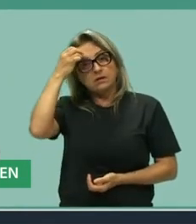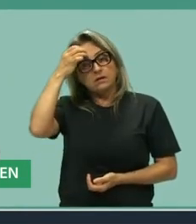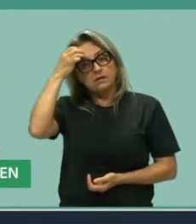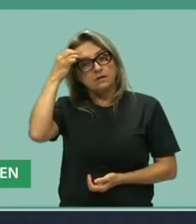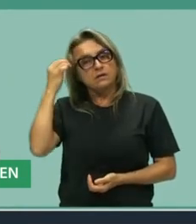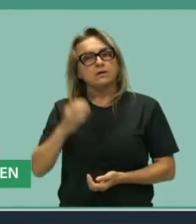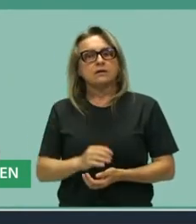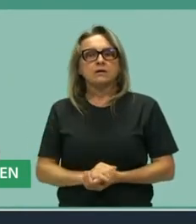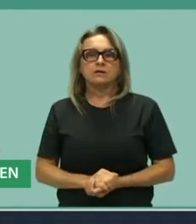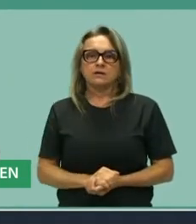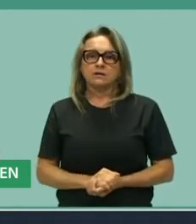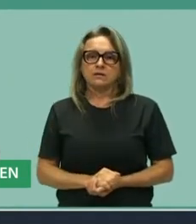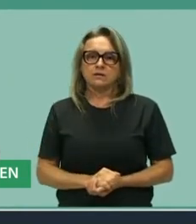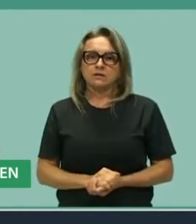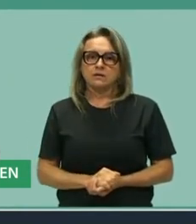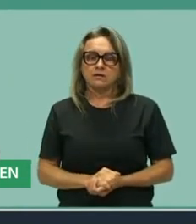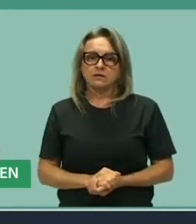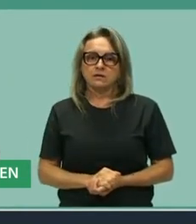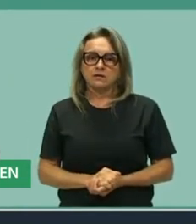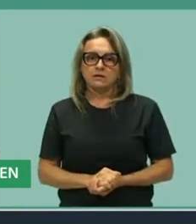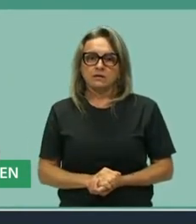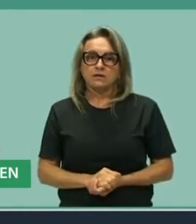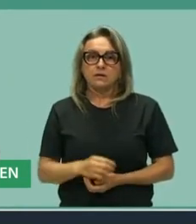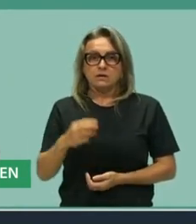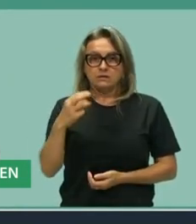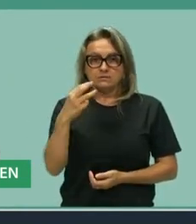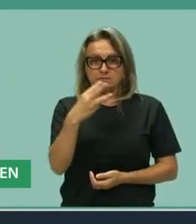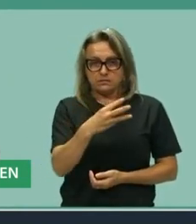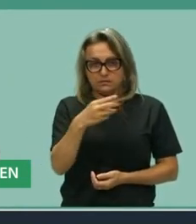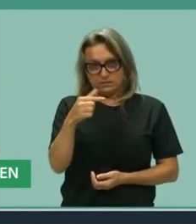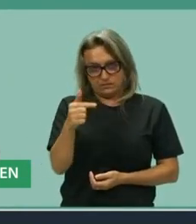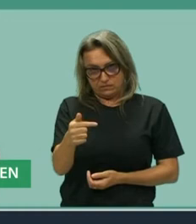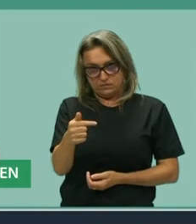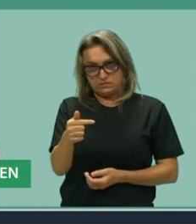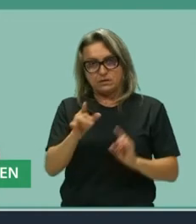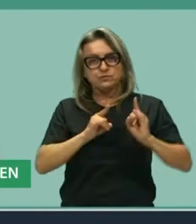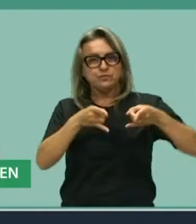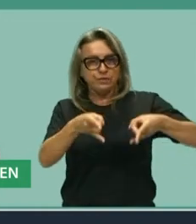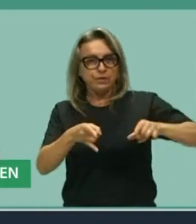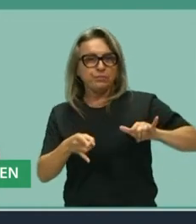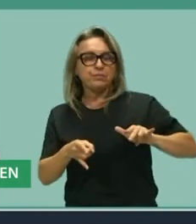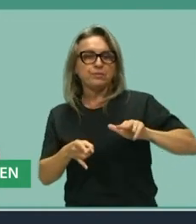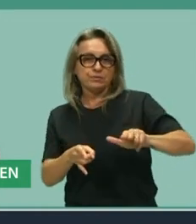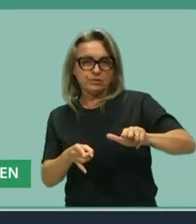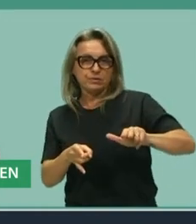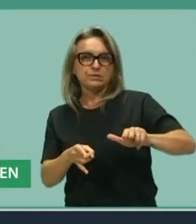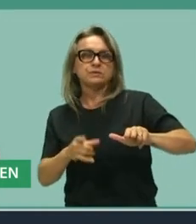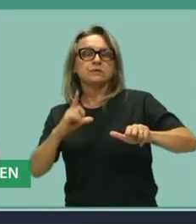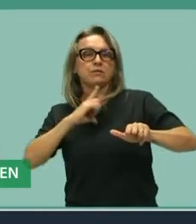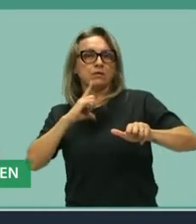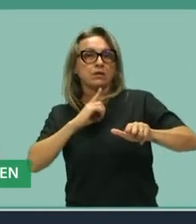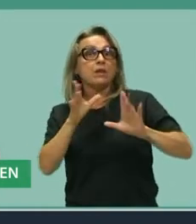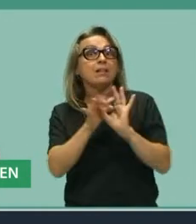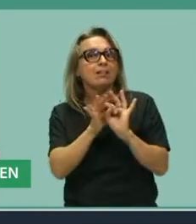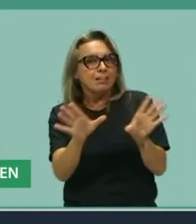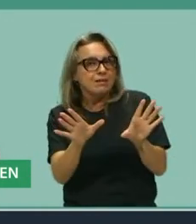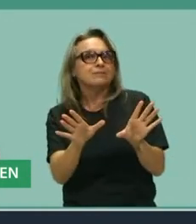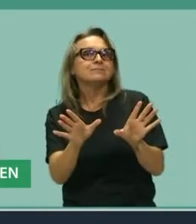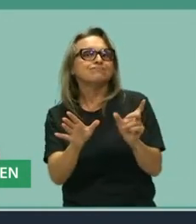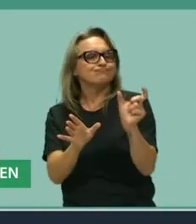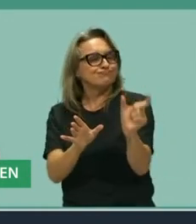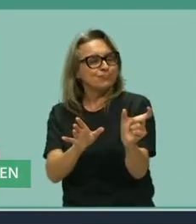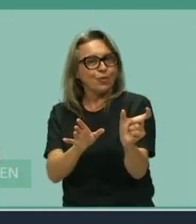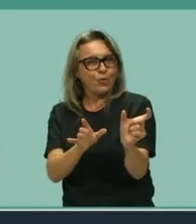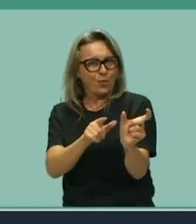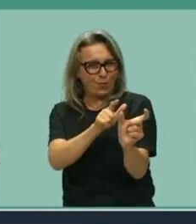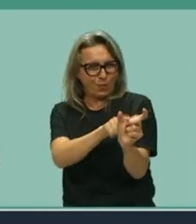de internação. Esses 37 leitos de internação que nós temos disponibilizado para o convênio, ali nós atendemos